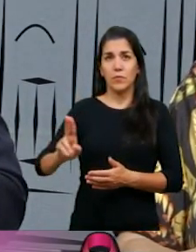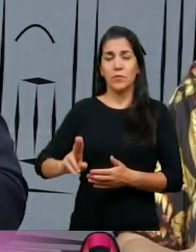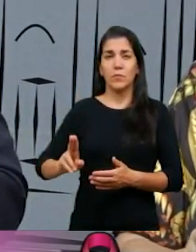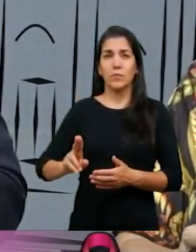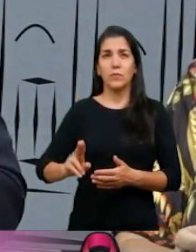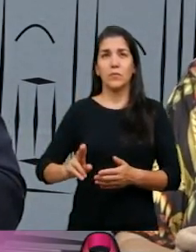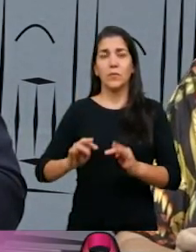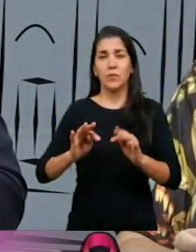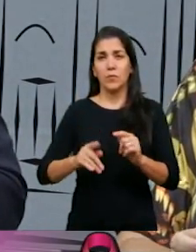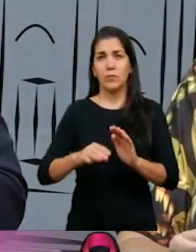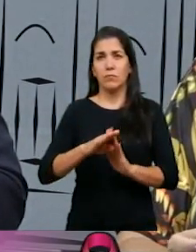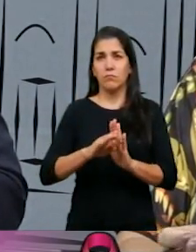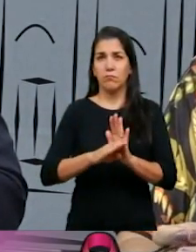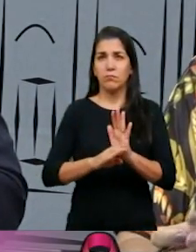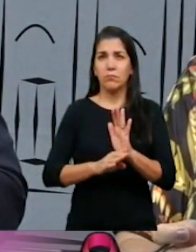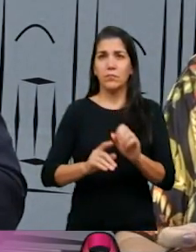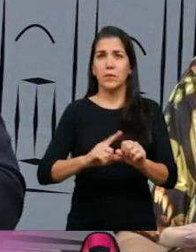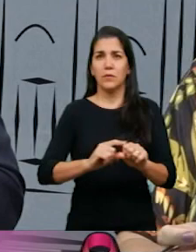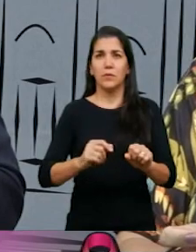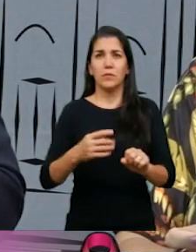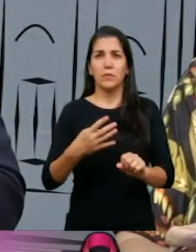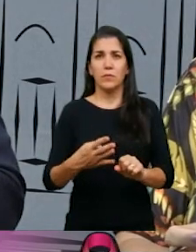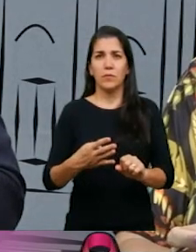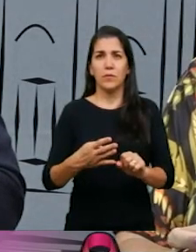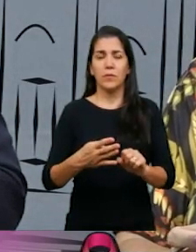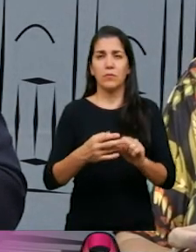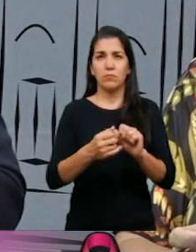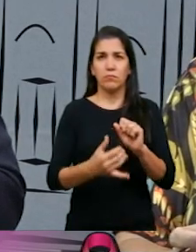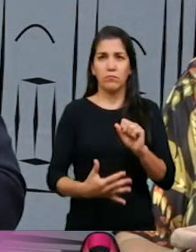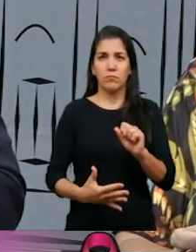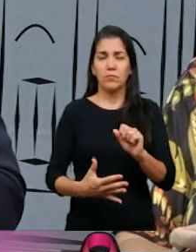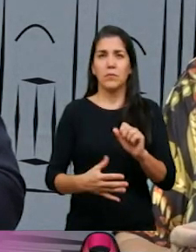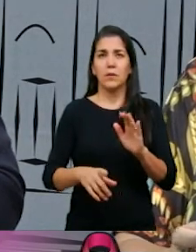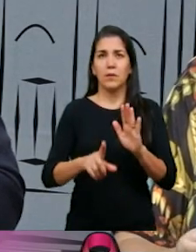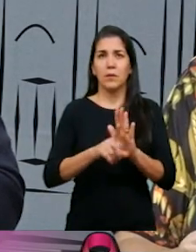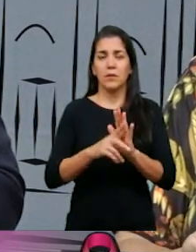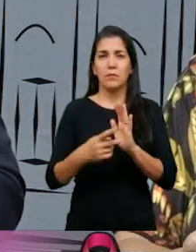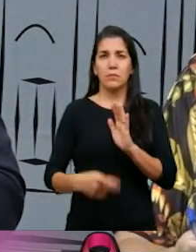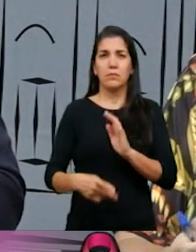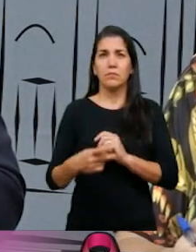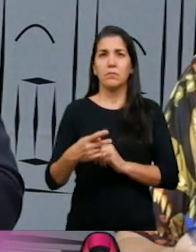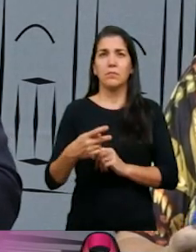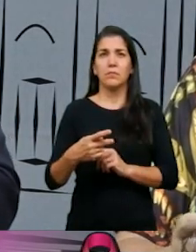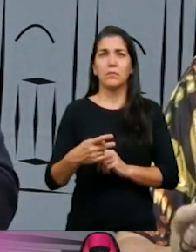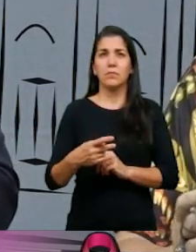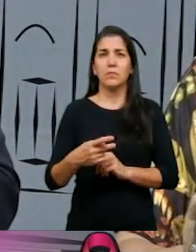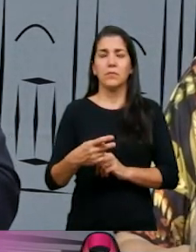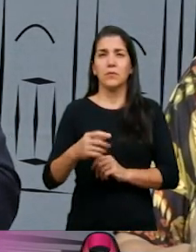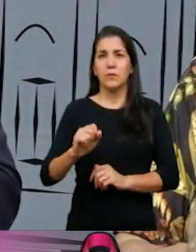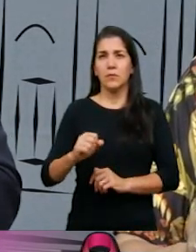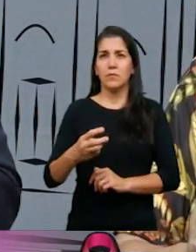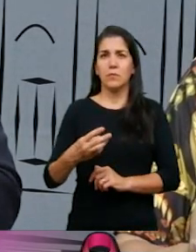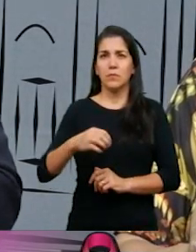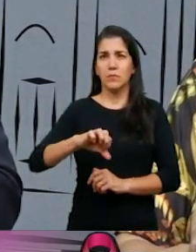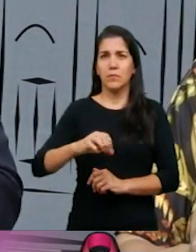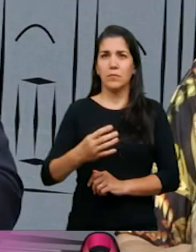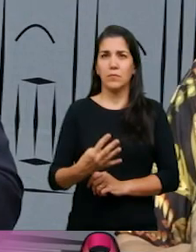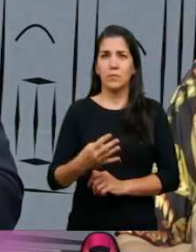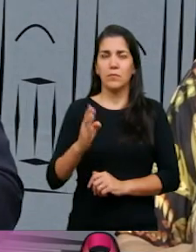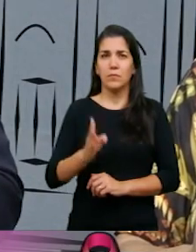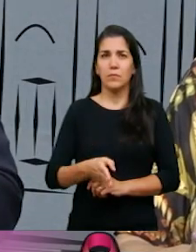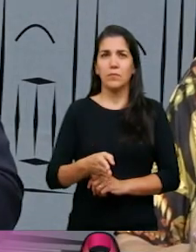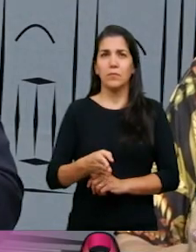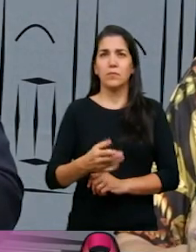contidas nos artigos 4º e seguintes da Lei Municipal nº 8.394, de